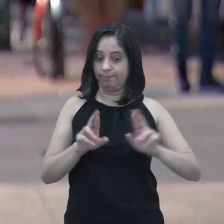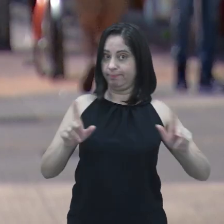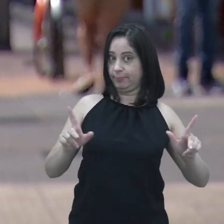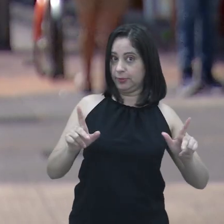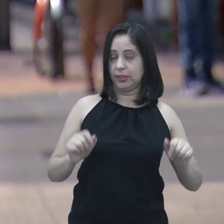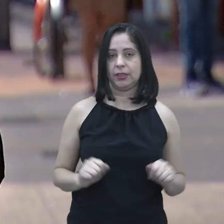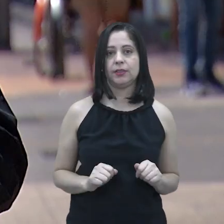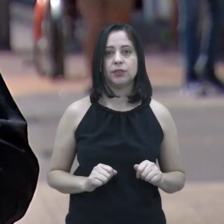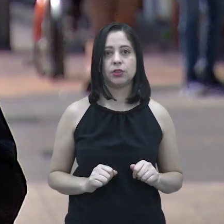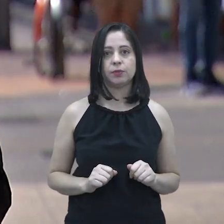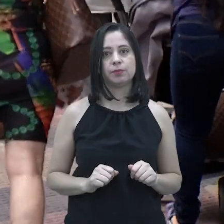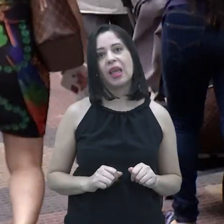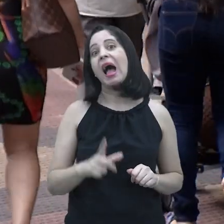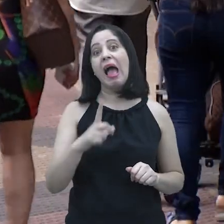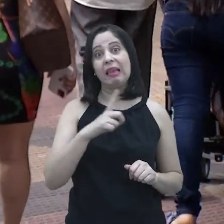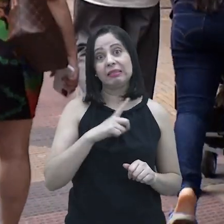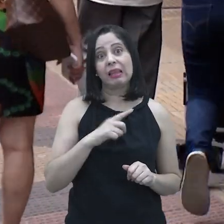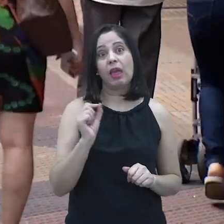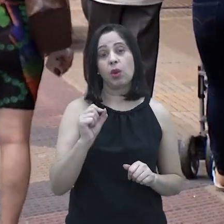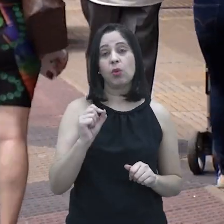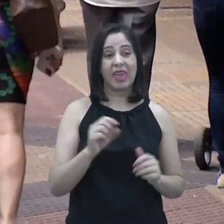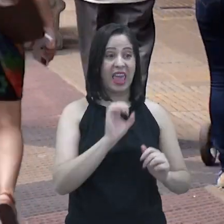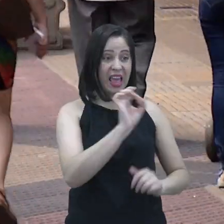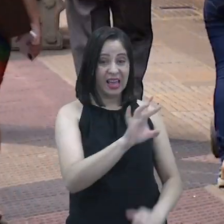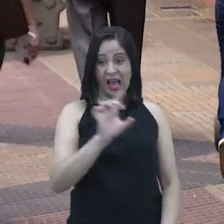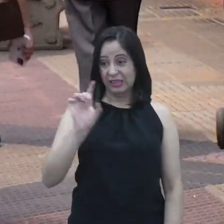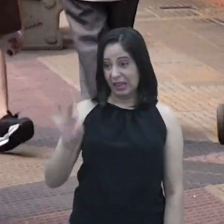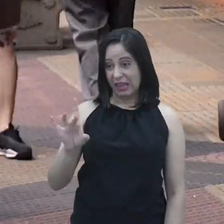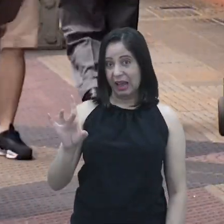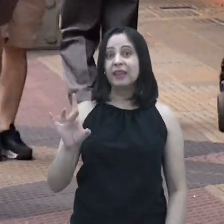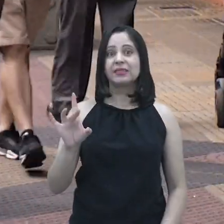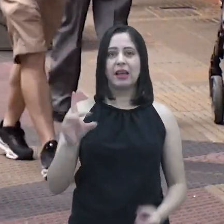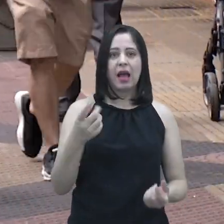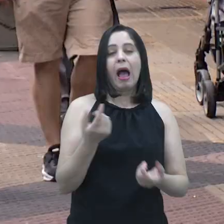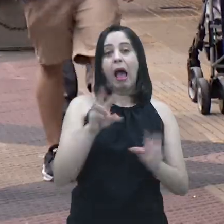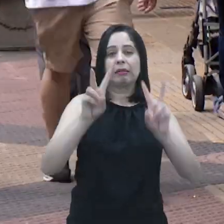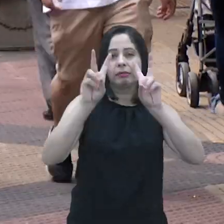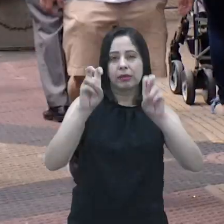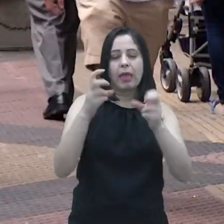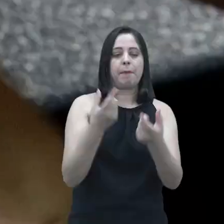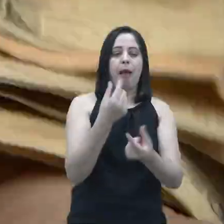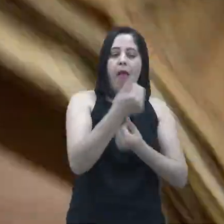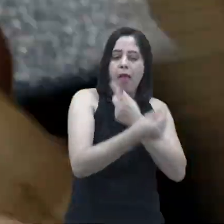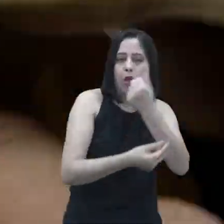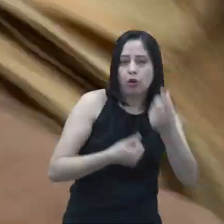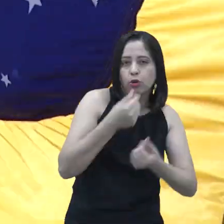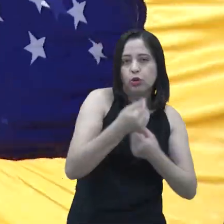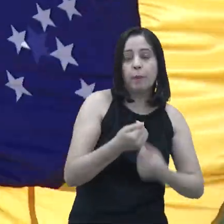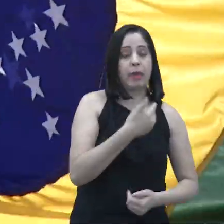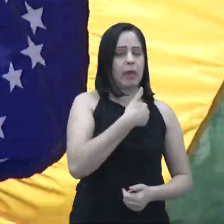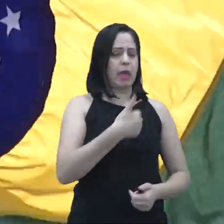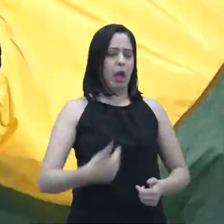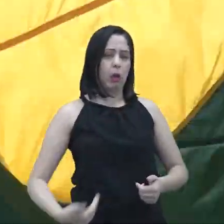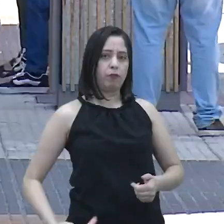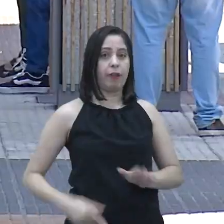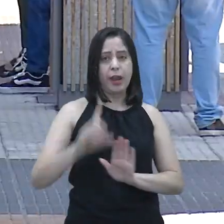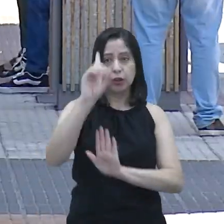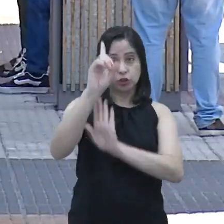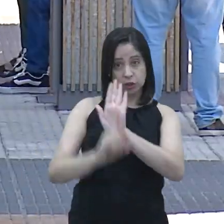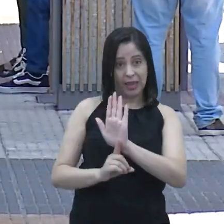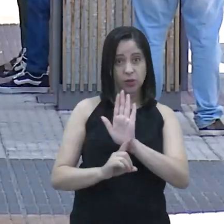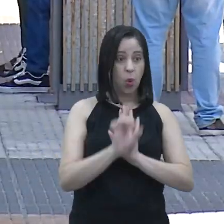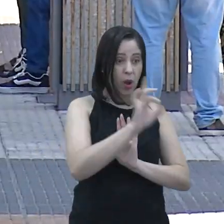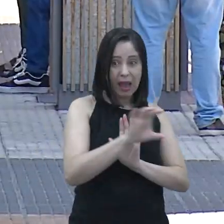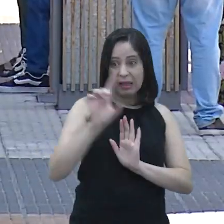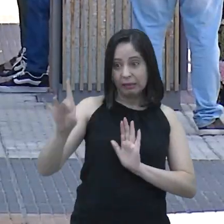muda de um partido para o outro. Aí entra o posicionamento de cada partido sobre temas como economia, papel do Estado e